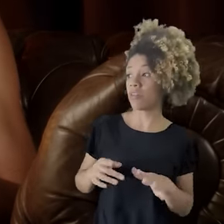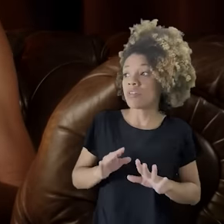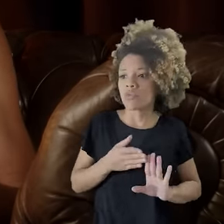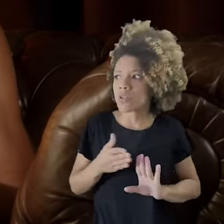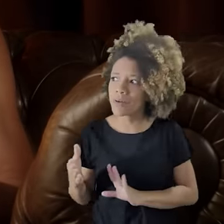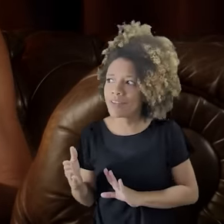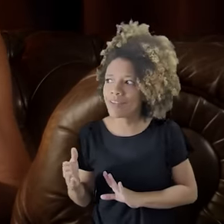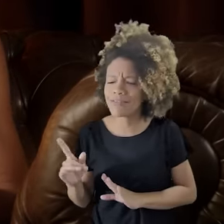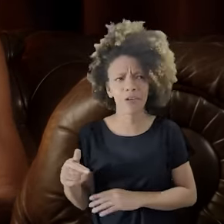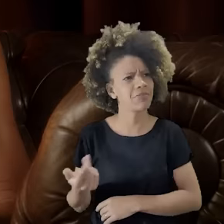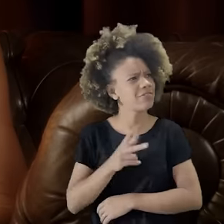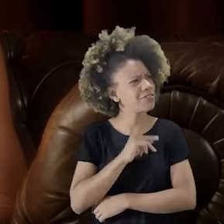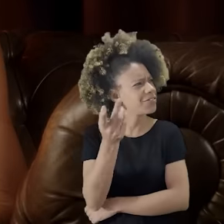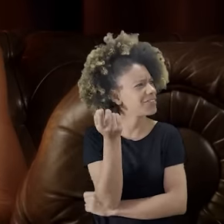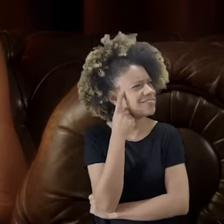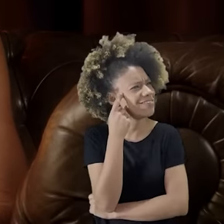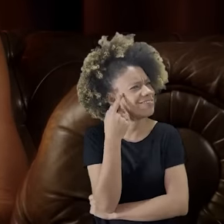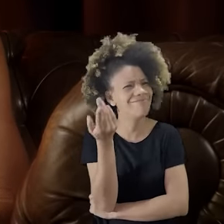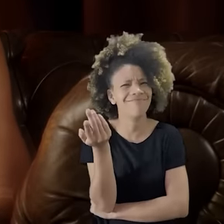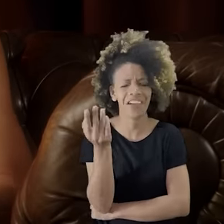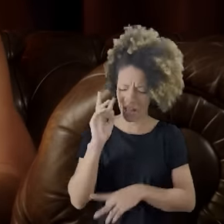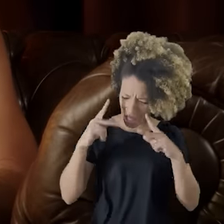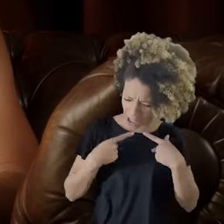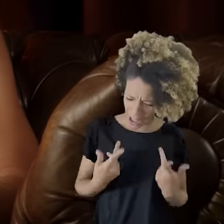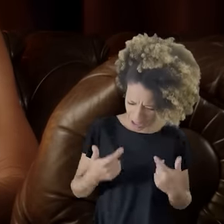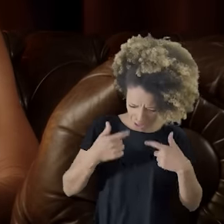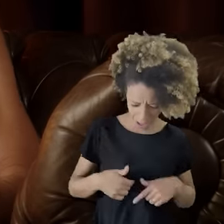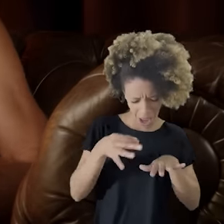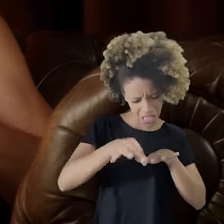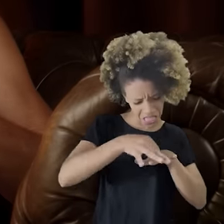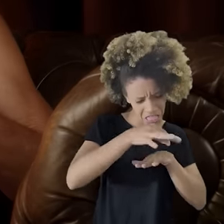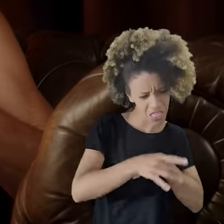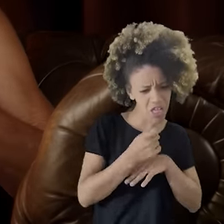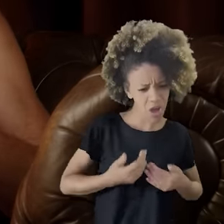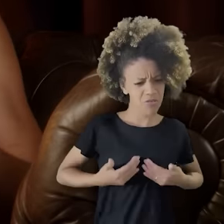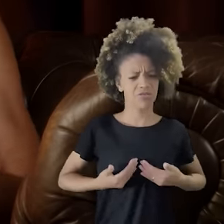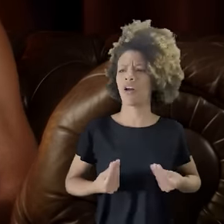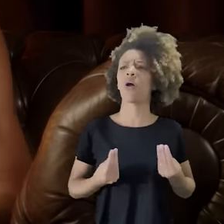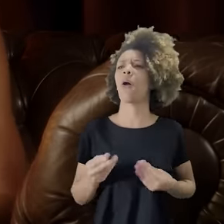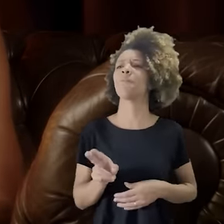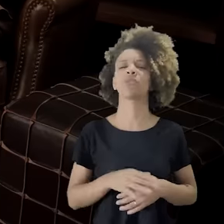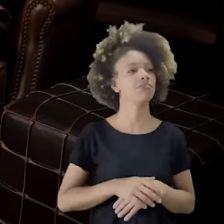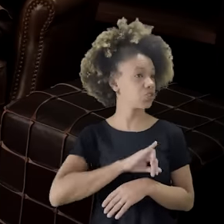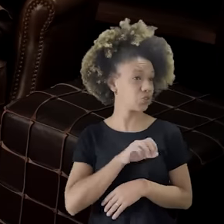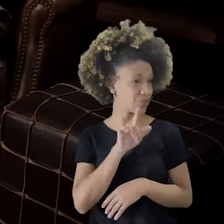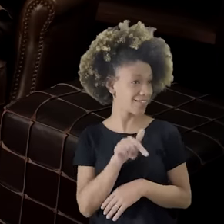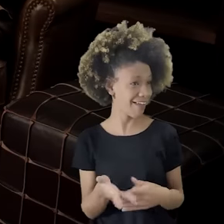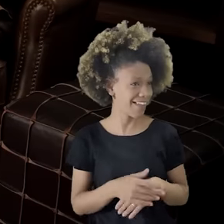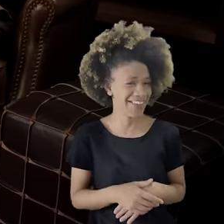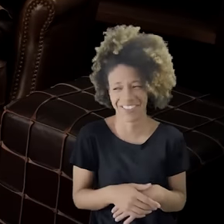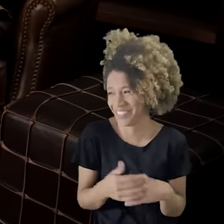E tu naquela época depois eu falei nossa que você ganhasse o que agora para mim eu conheço é pintado de vermelho com peito como é que se chama